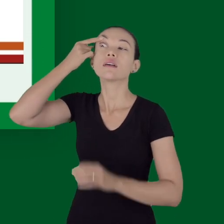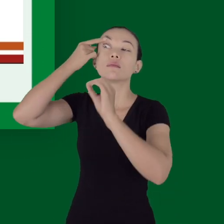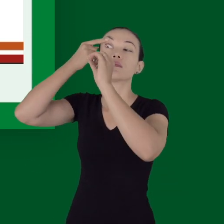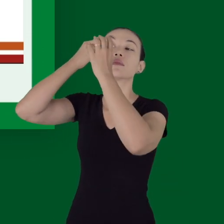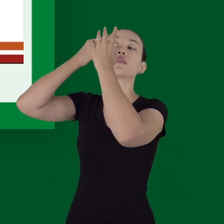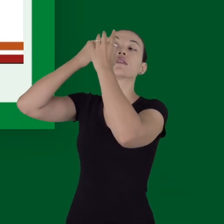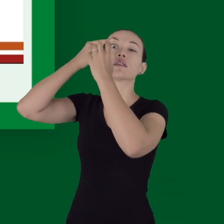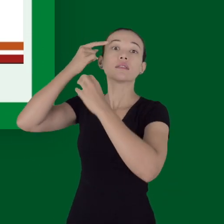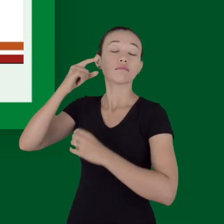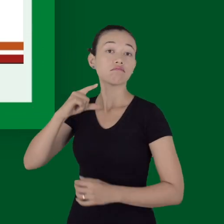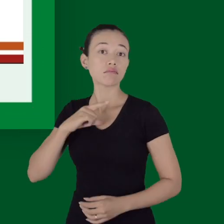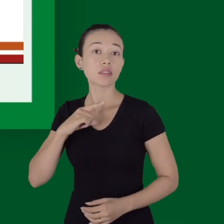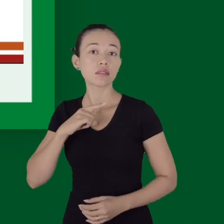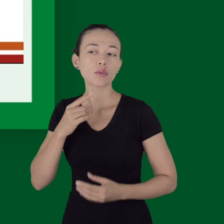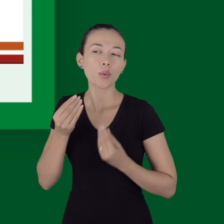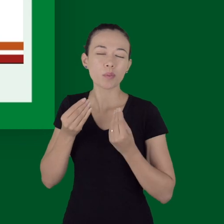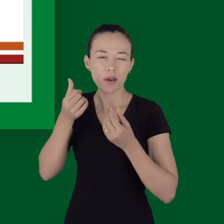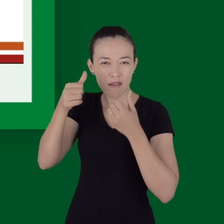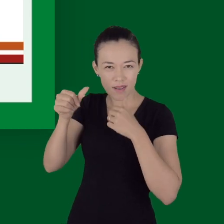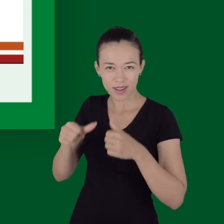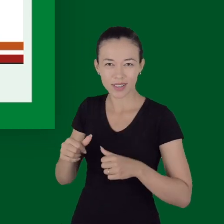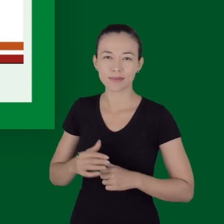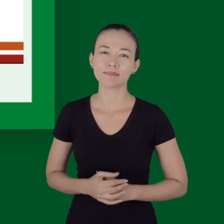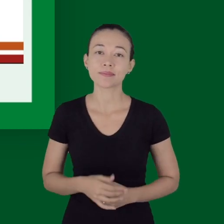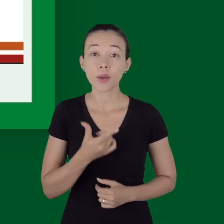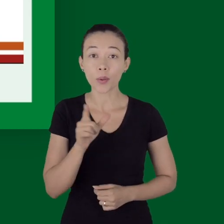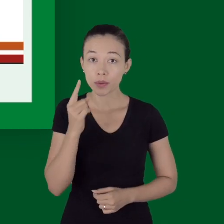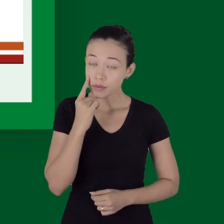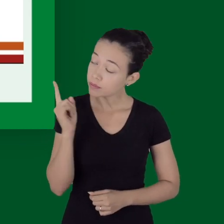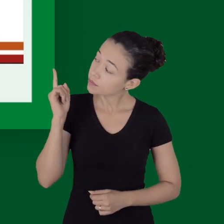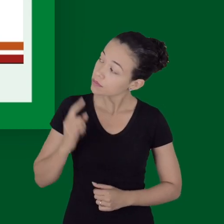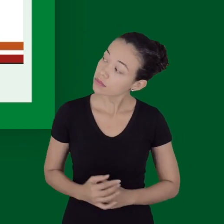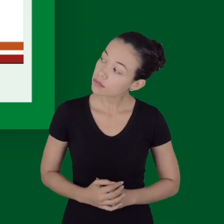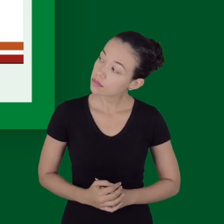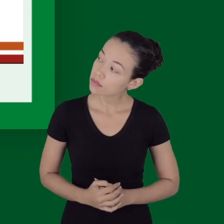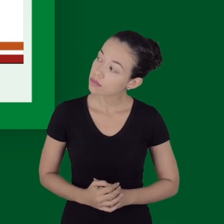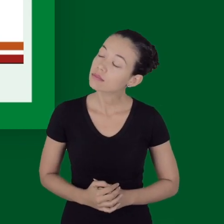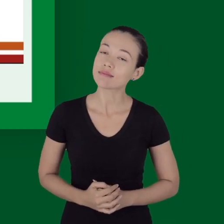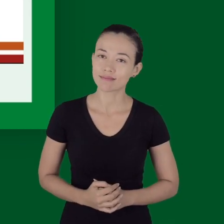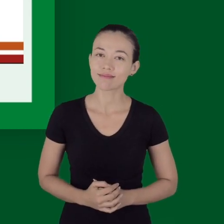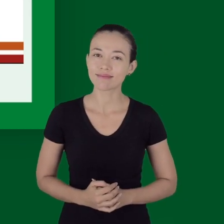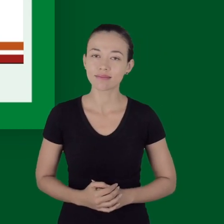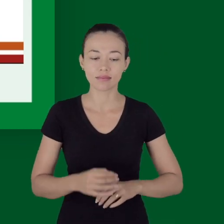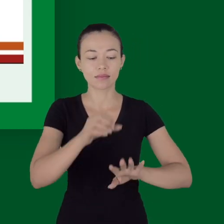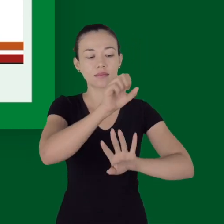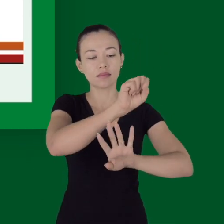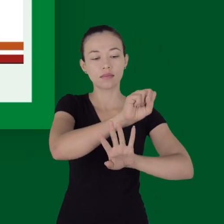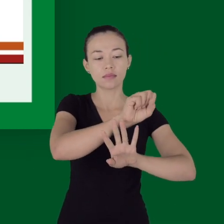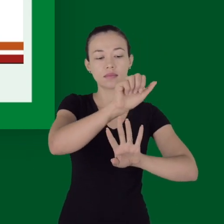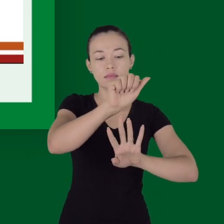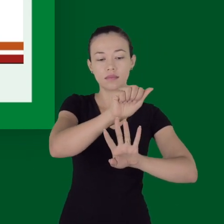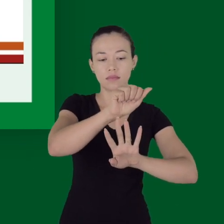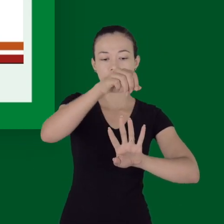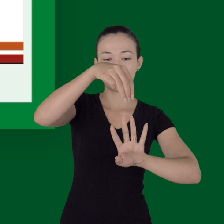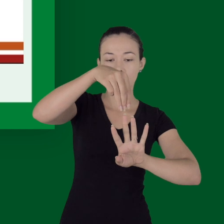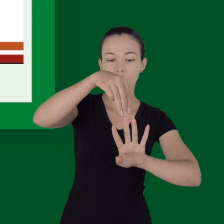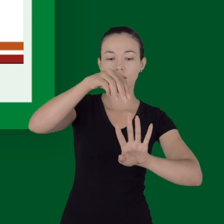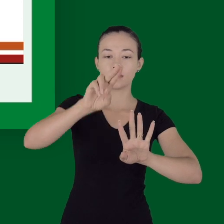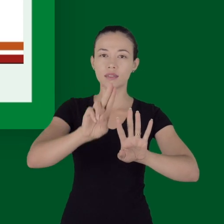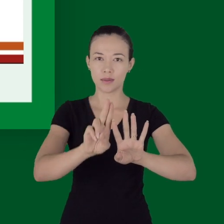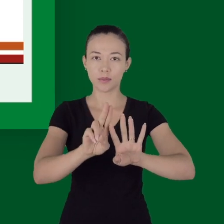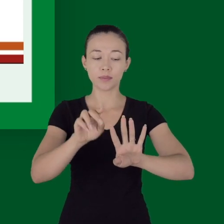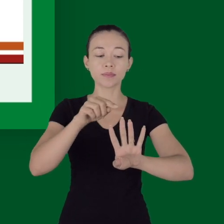Aqui a escala que eu falei para vocês, né, do escala do Cincinnati que foi adaptada, que é o SAMU, o S, então, de sorria, que a gente avalia a boca